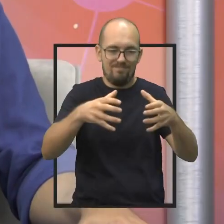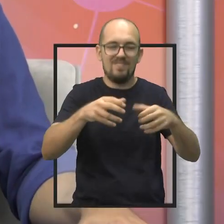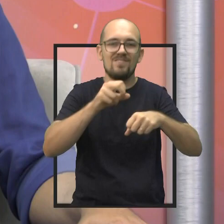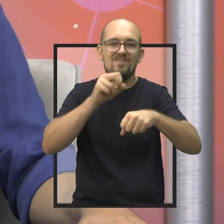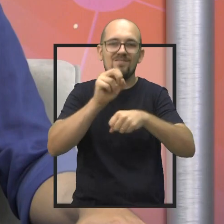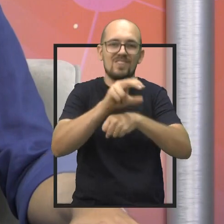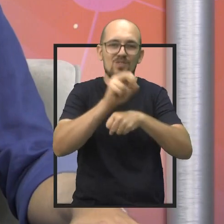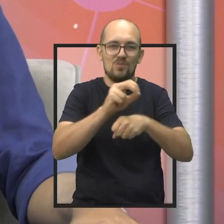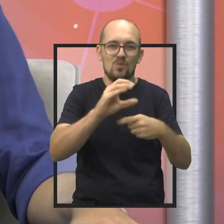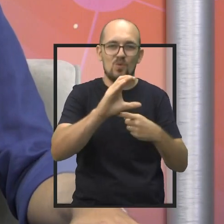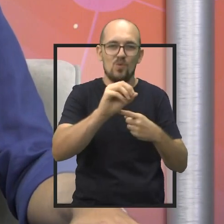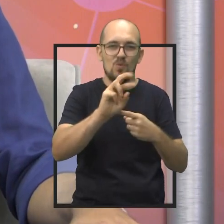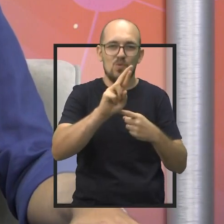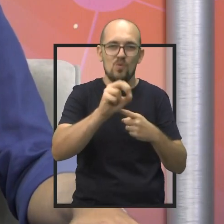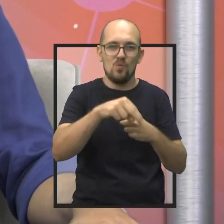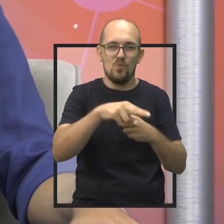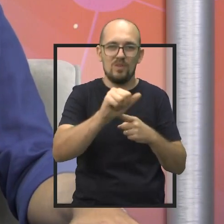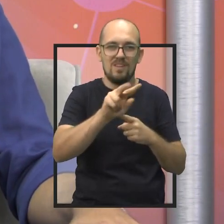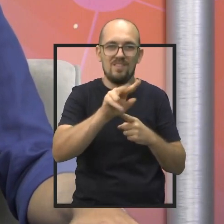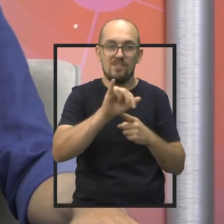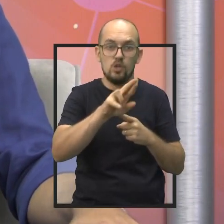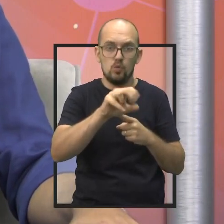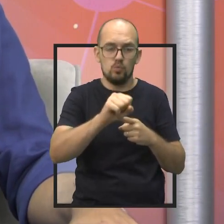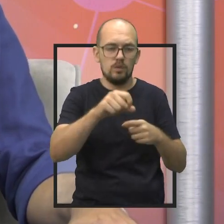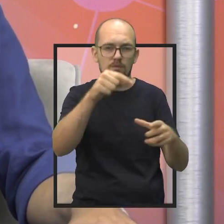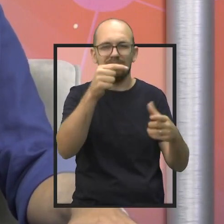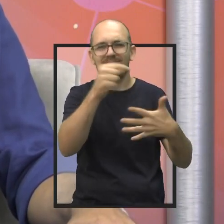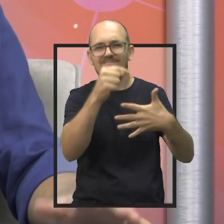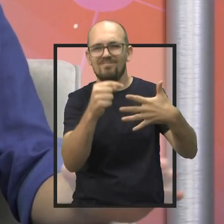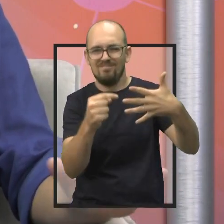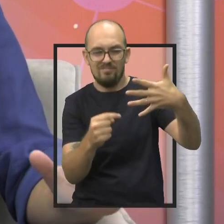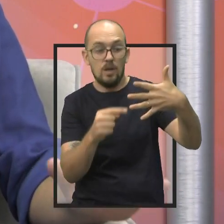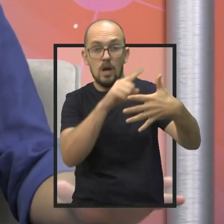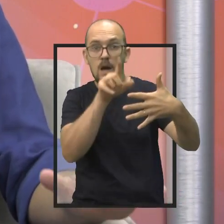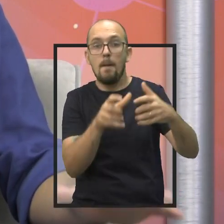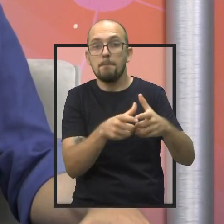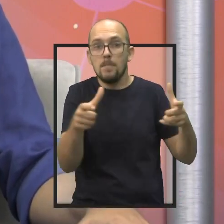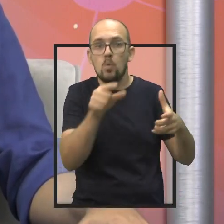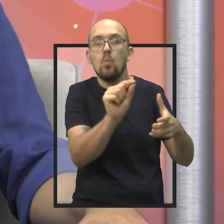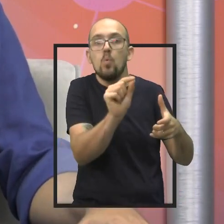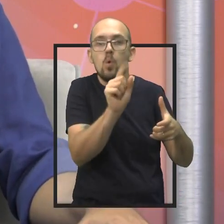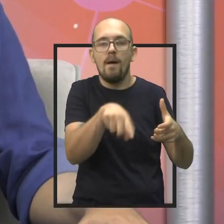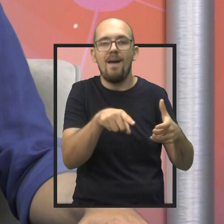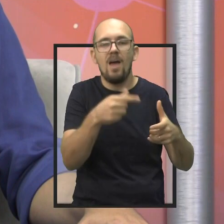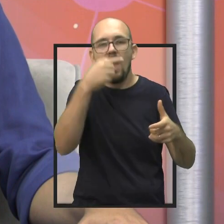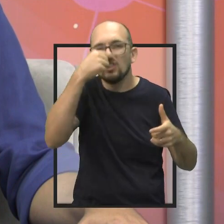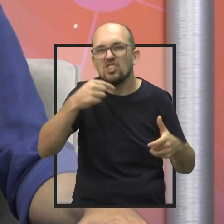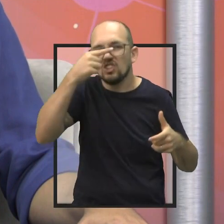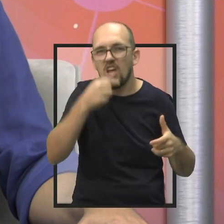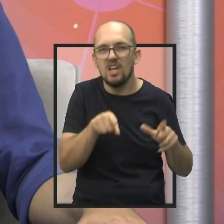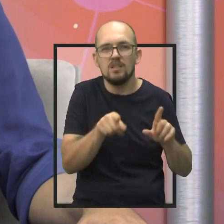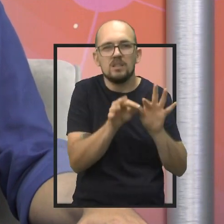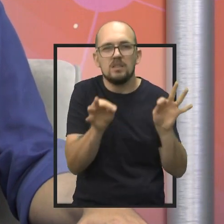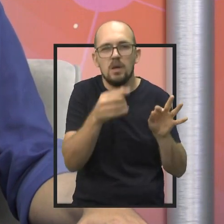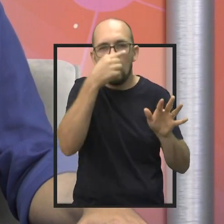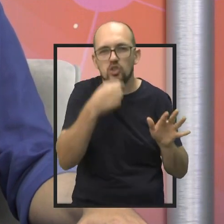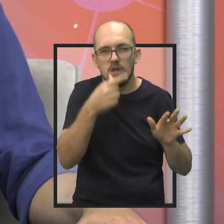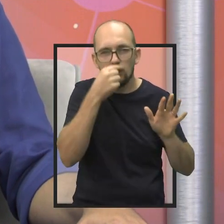coronavírus são responsáveis por 1/3 dos resfriados, né? Só para a gente ter uma noção. Mas existem